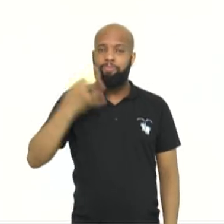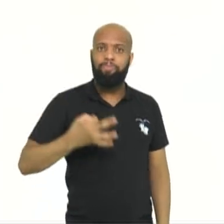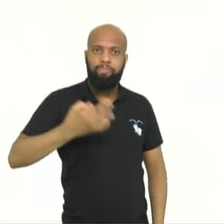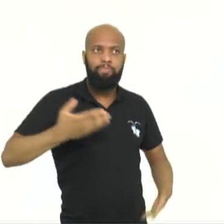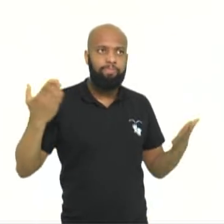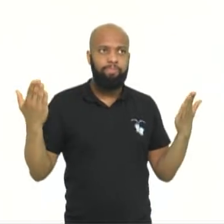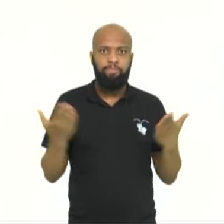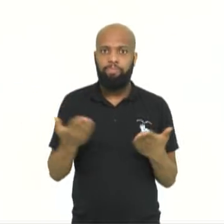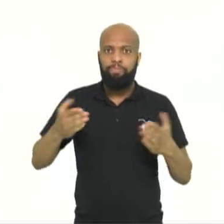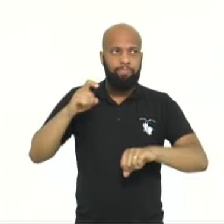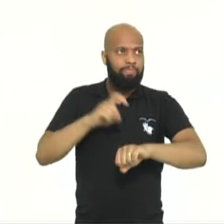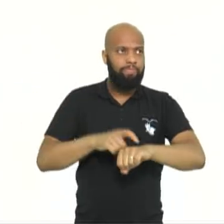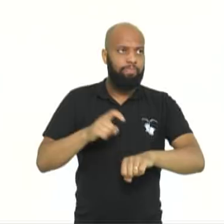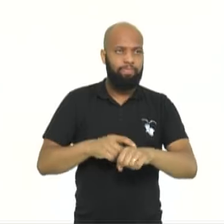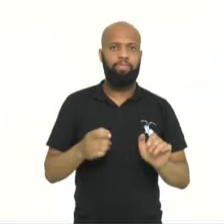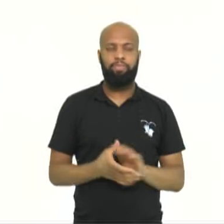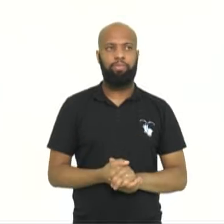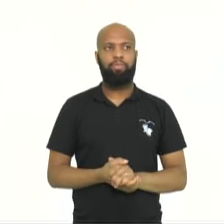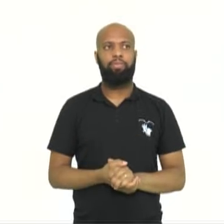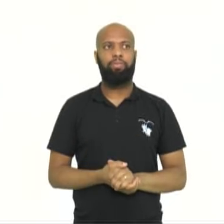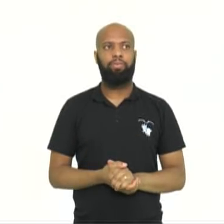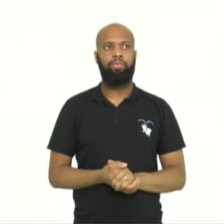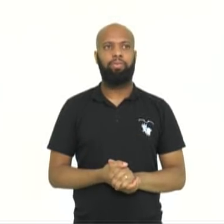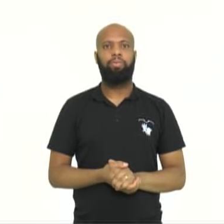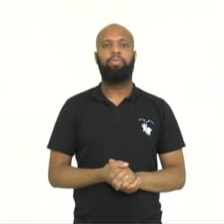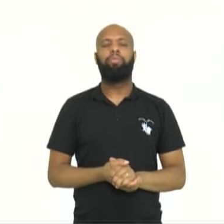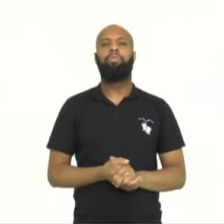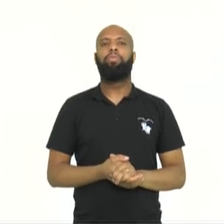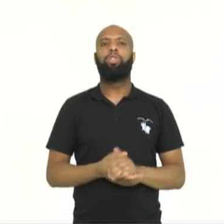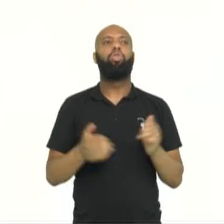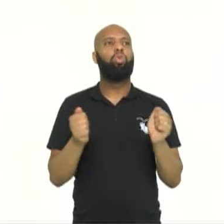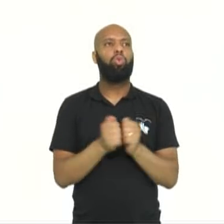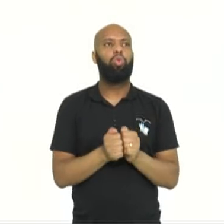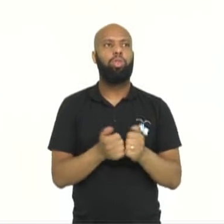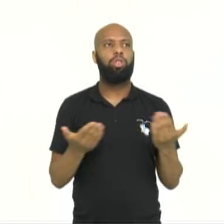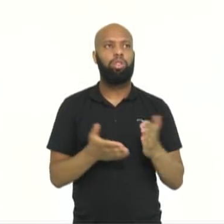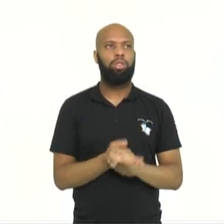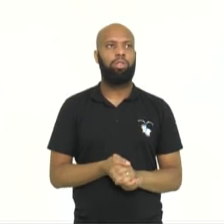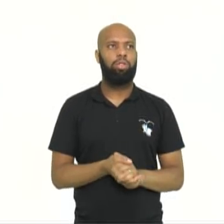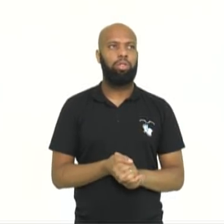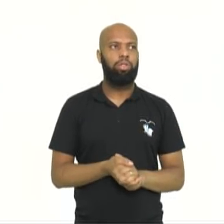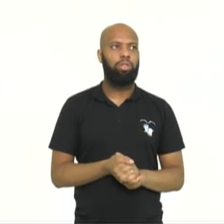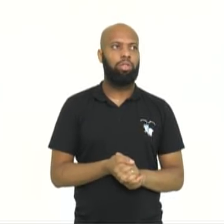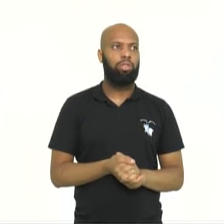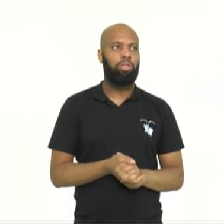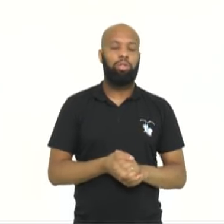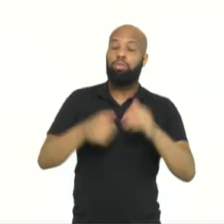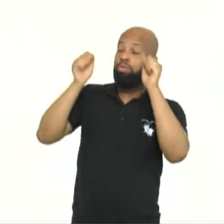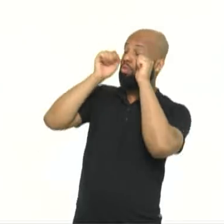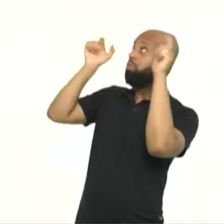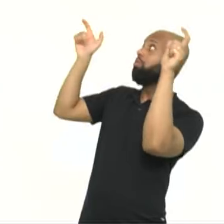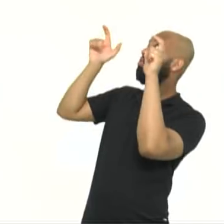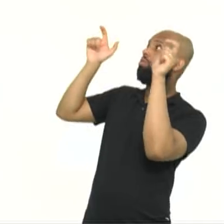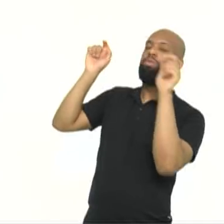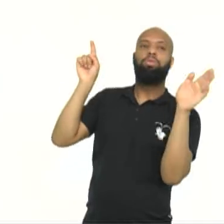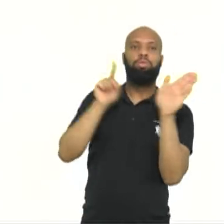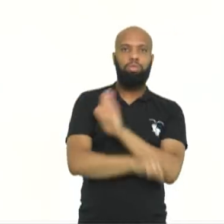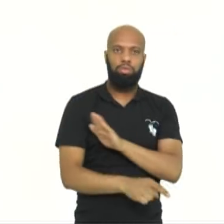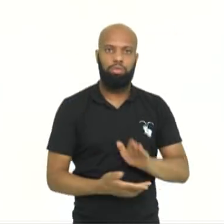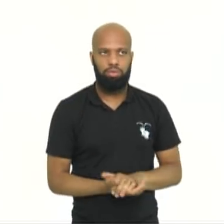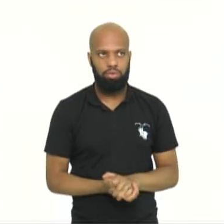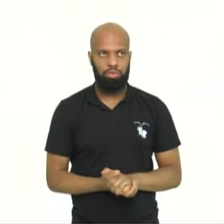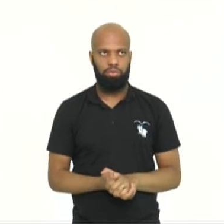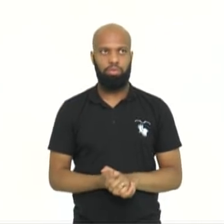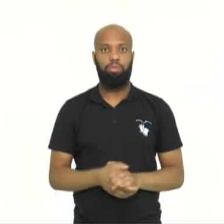nessa passagem, pessoal? Então, aqui nós vamos fazer juntos, né? Então, olha lá, acordou e perguntou, né?